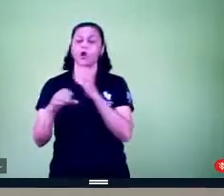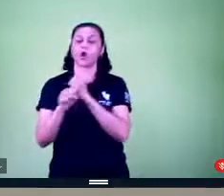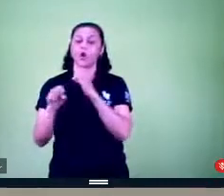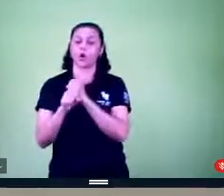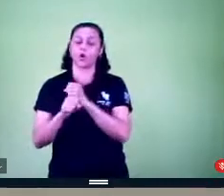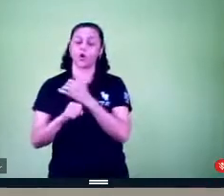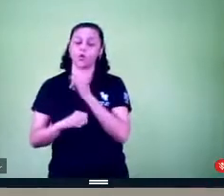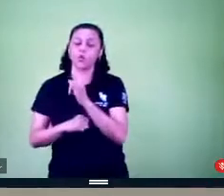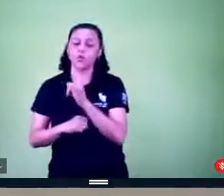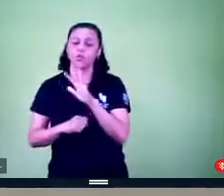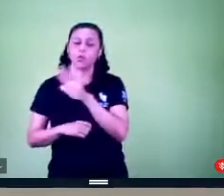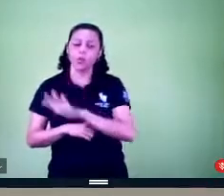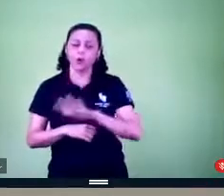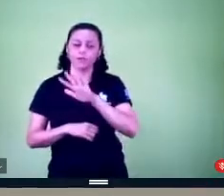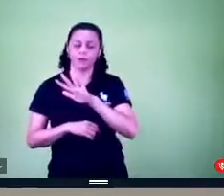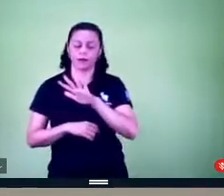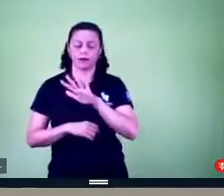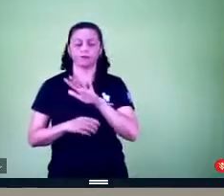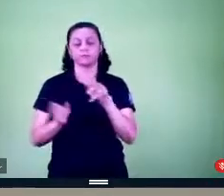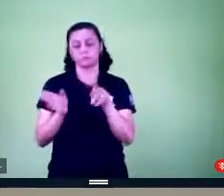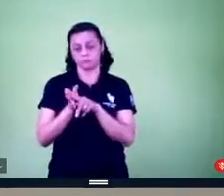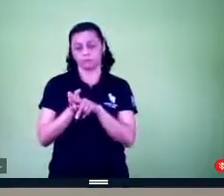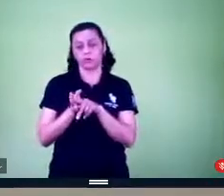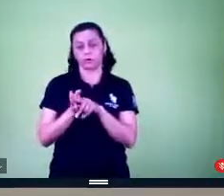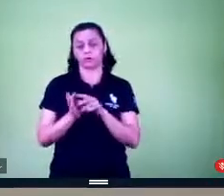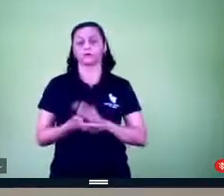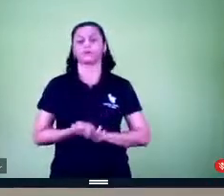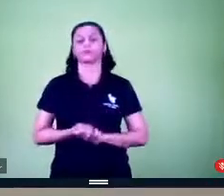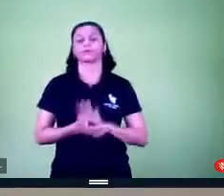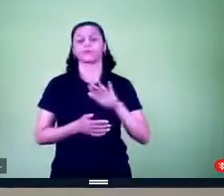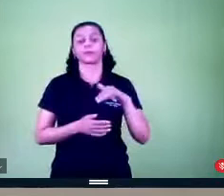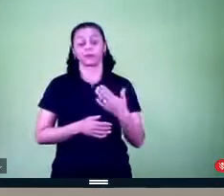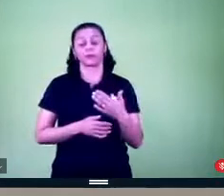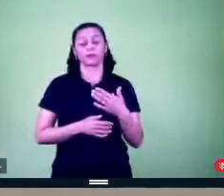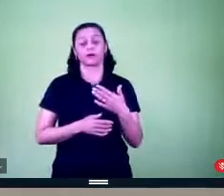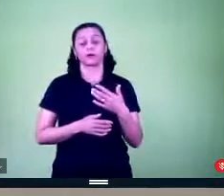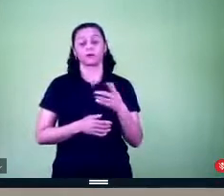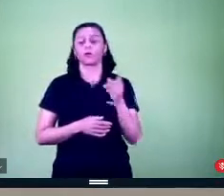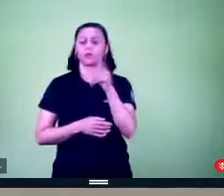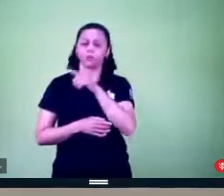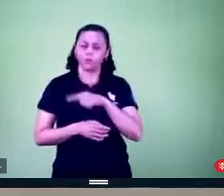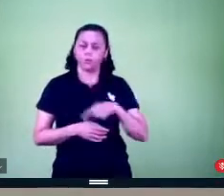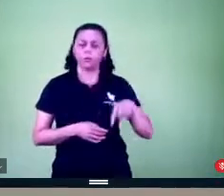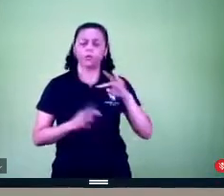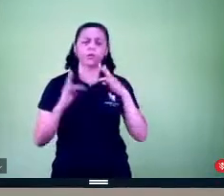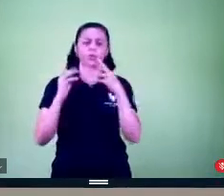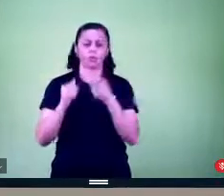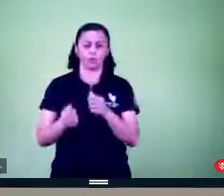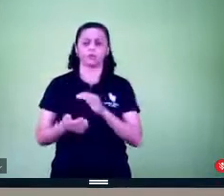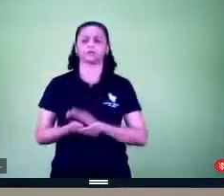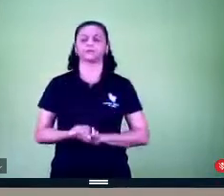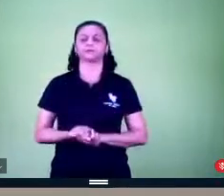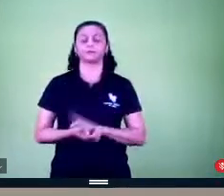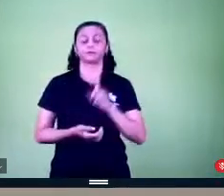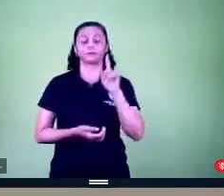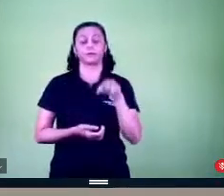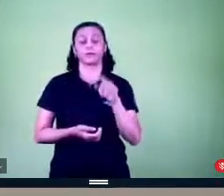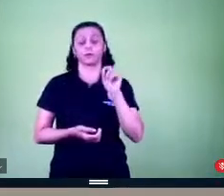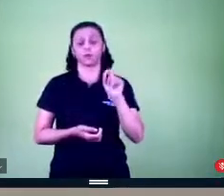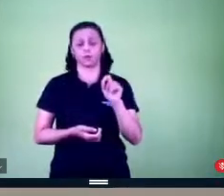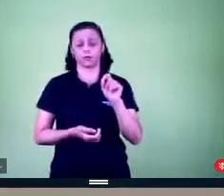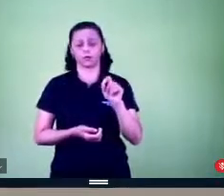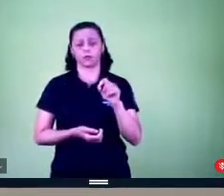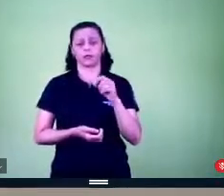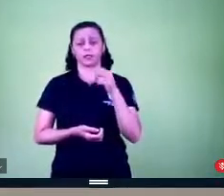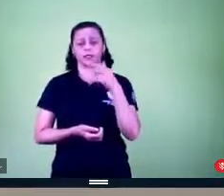com uma única resistência, circulando por ele toda a corrente do circuito, que seria 32